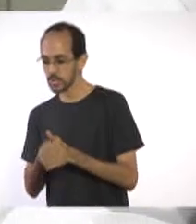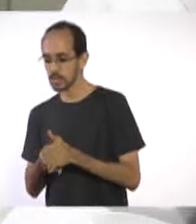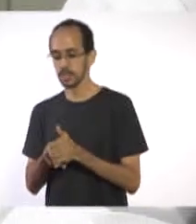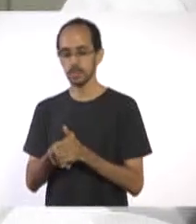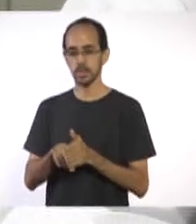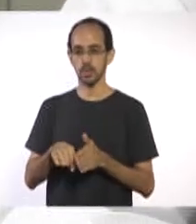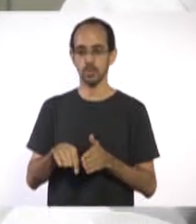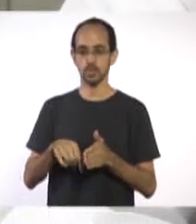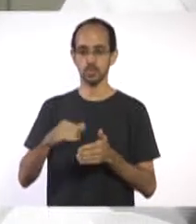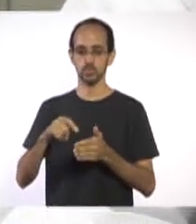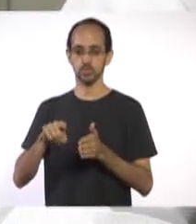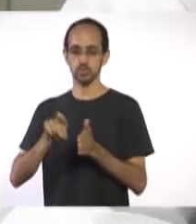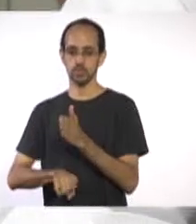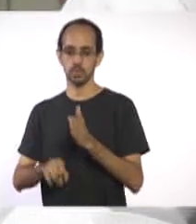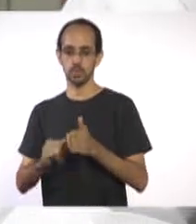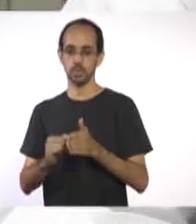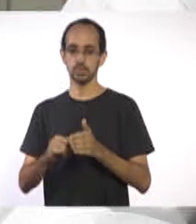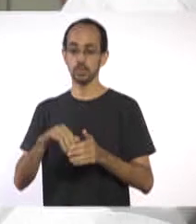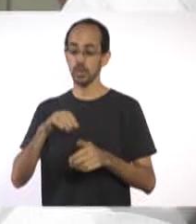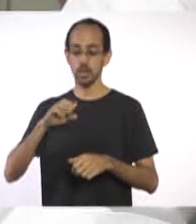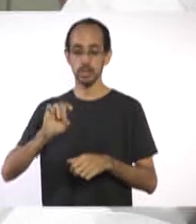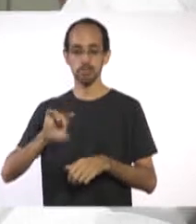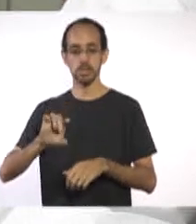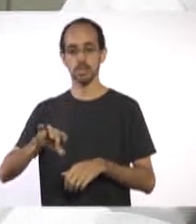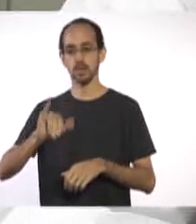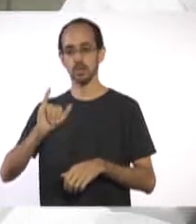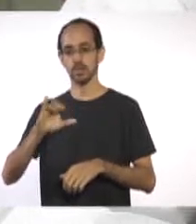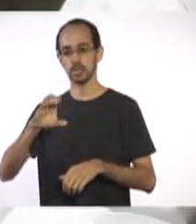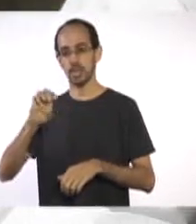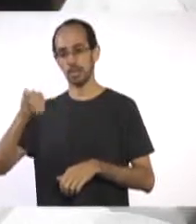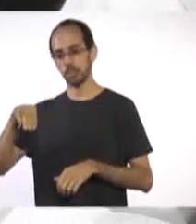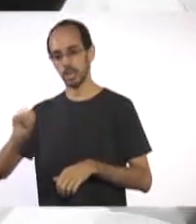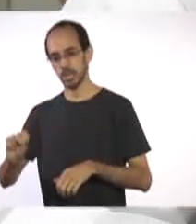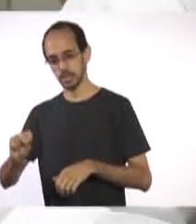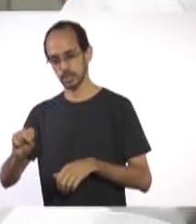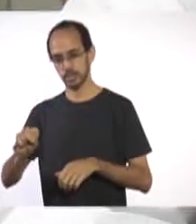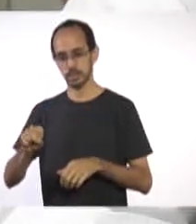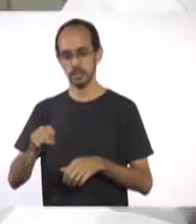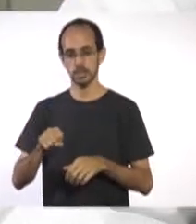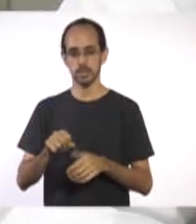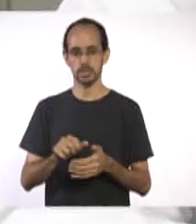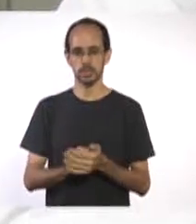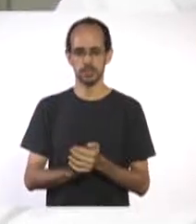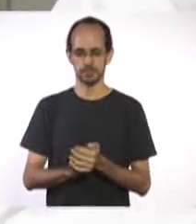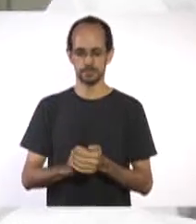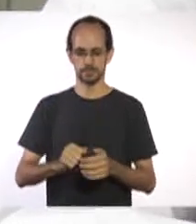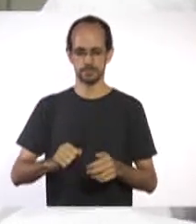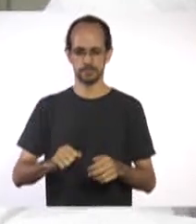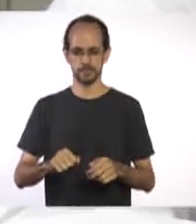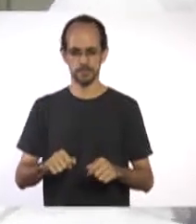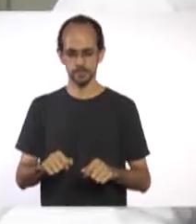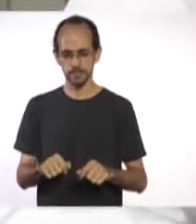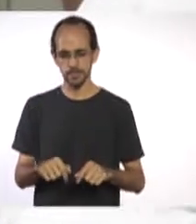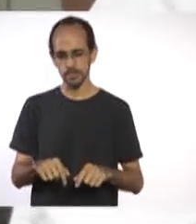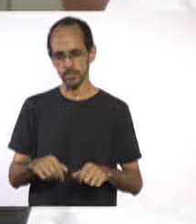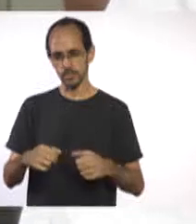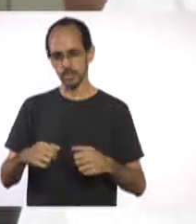em especial do ICMS, em articulação com a Comissão de Orçamento, Finanças, Fiscalização Financeira e Controle.